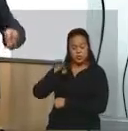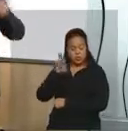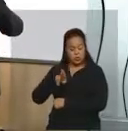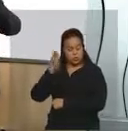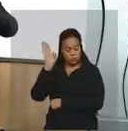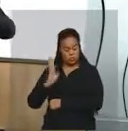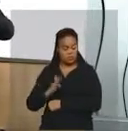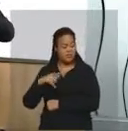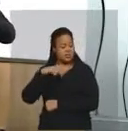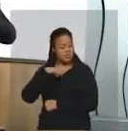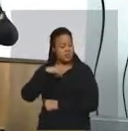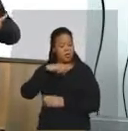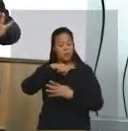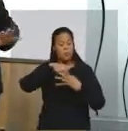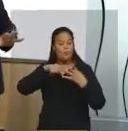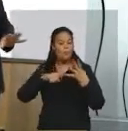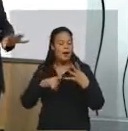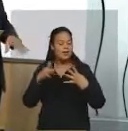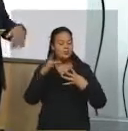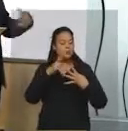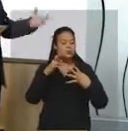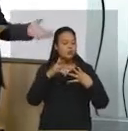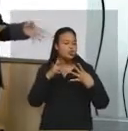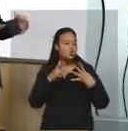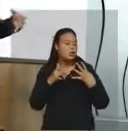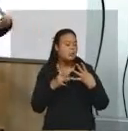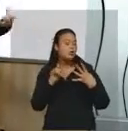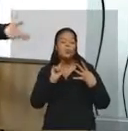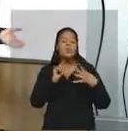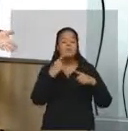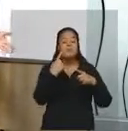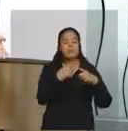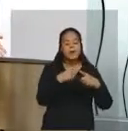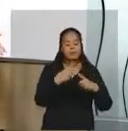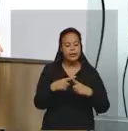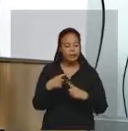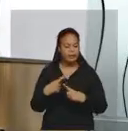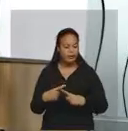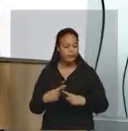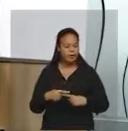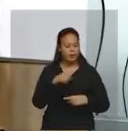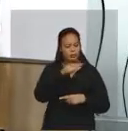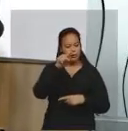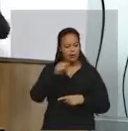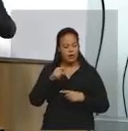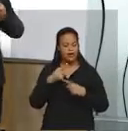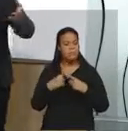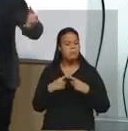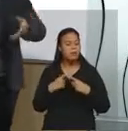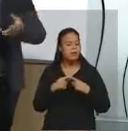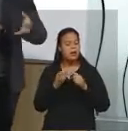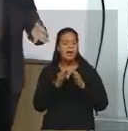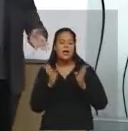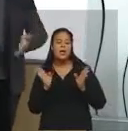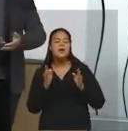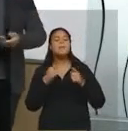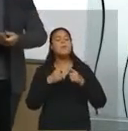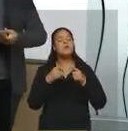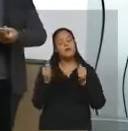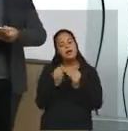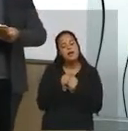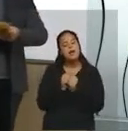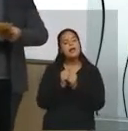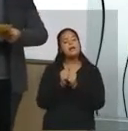Brasil, existem 4 tipos de porquês. E aí é uma dificuldade realmente que os alunos, que as pessoas de